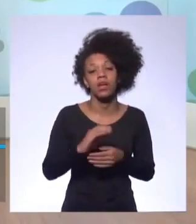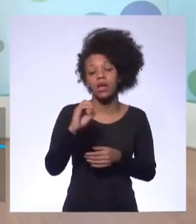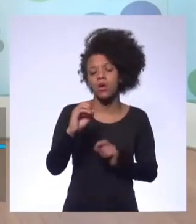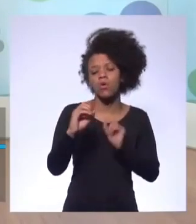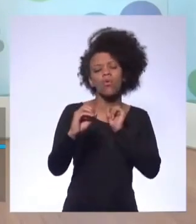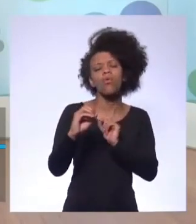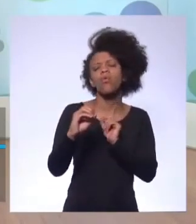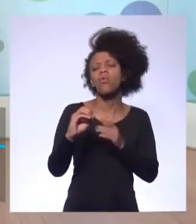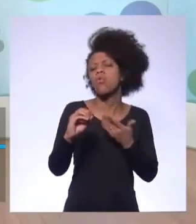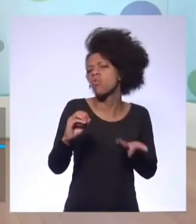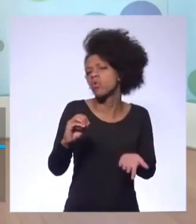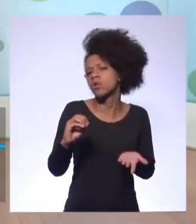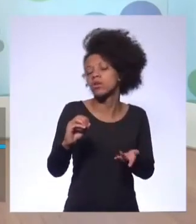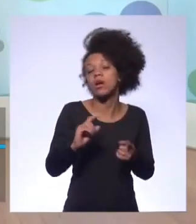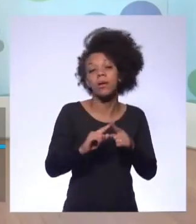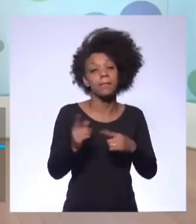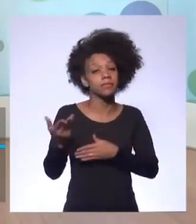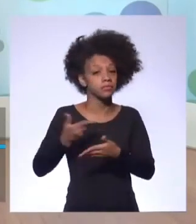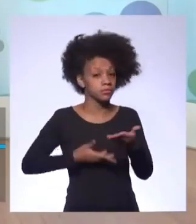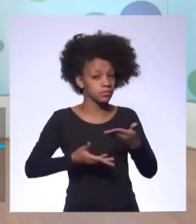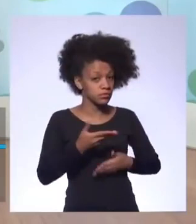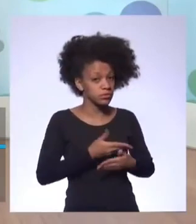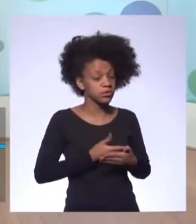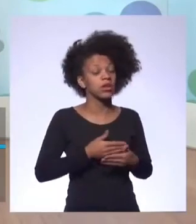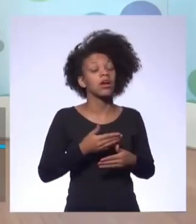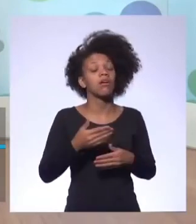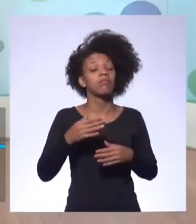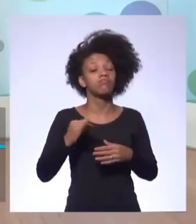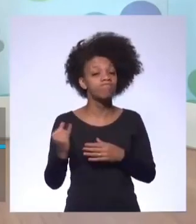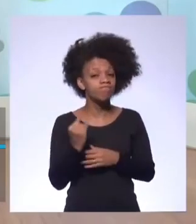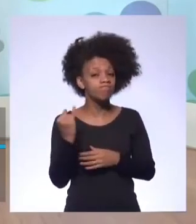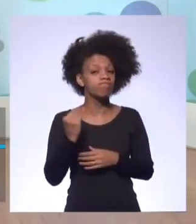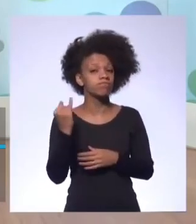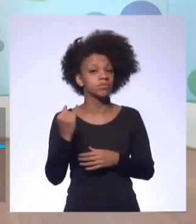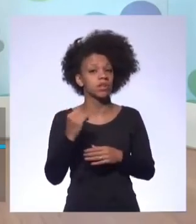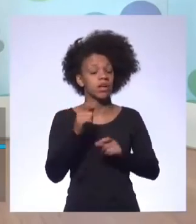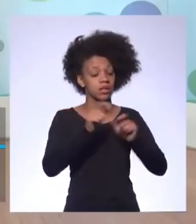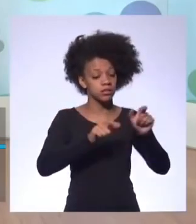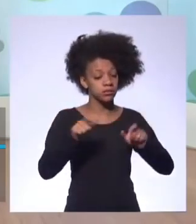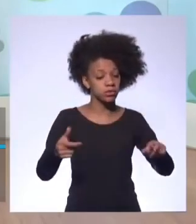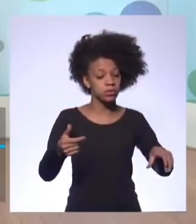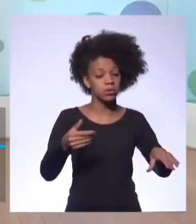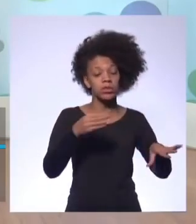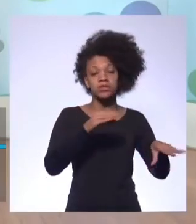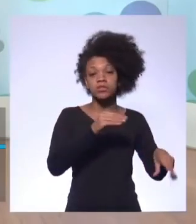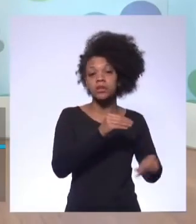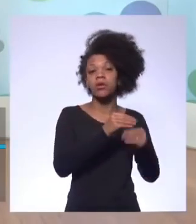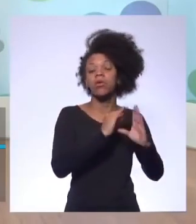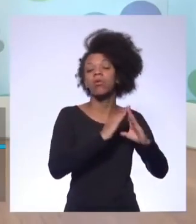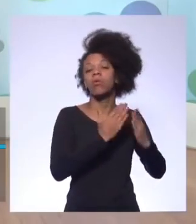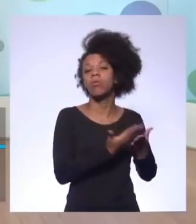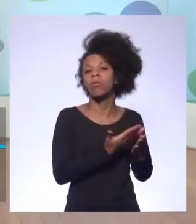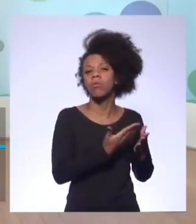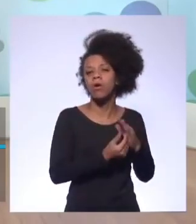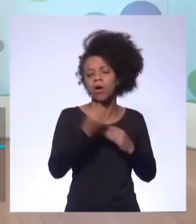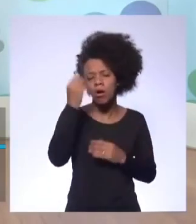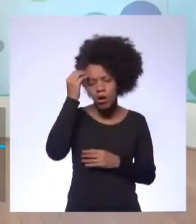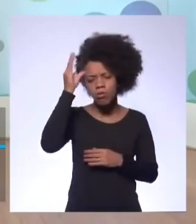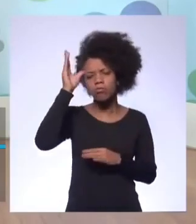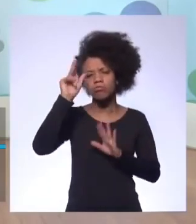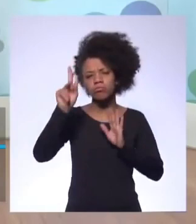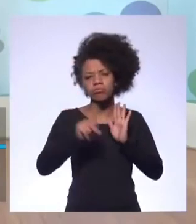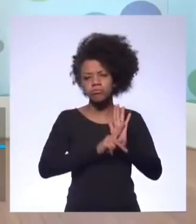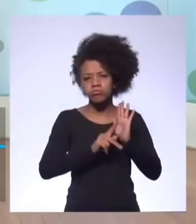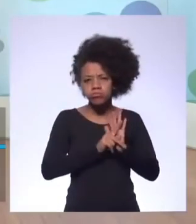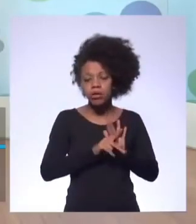muito importante que ele seja compartilhado entre todas as pessoas que compõem os segmentos escolares para que elas tomem conhecimento, se apropriem